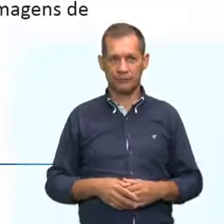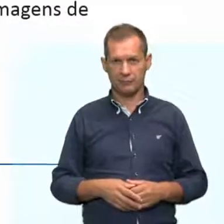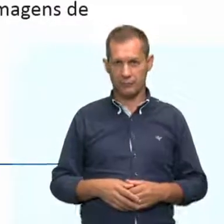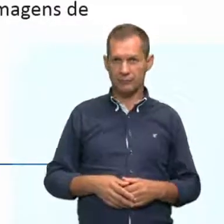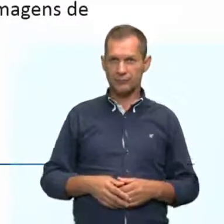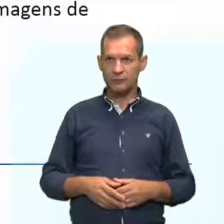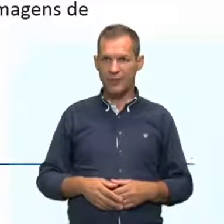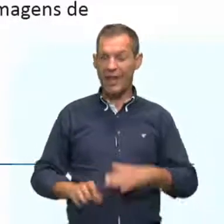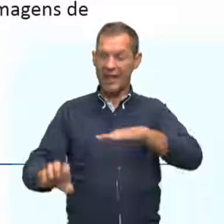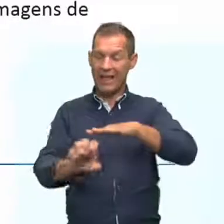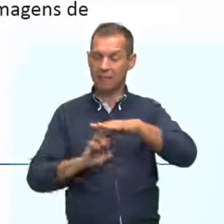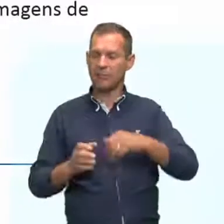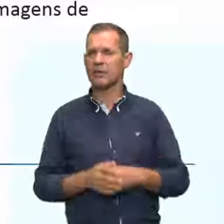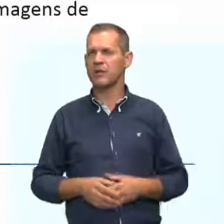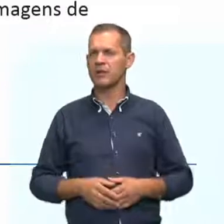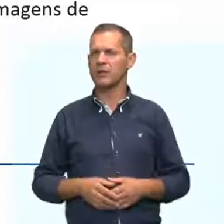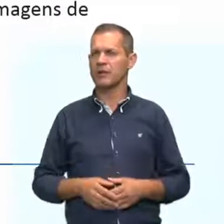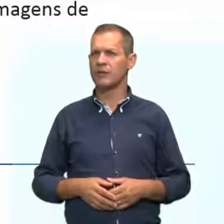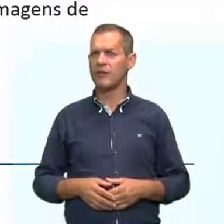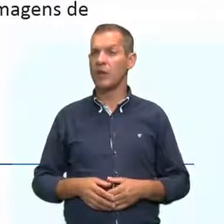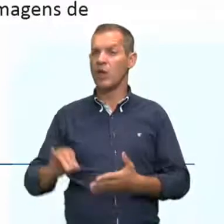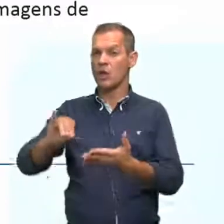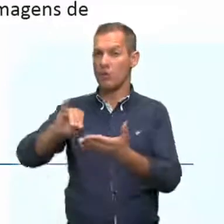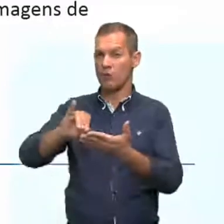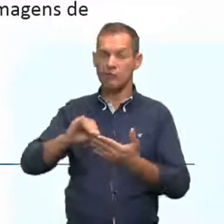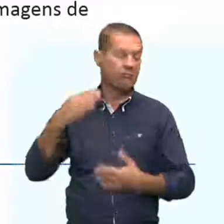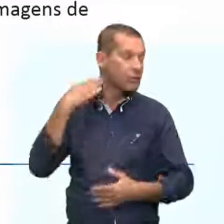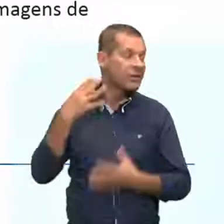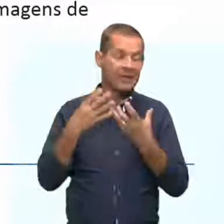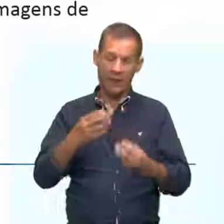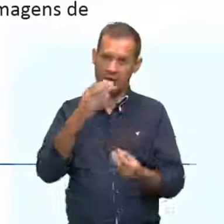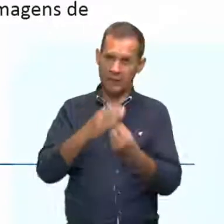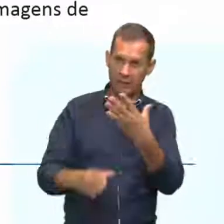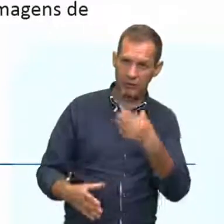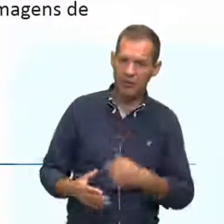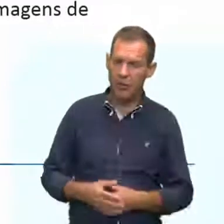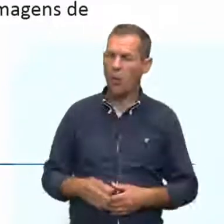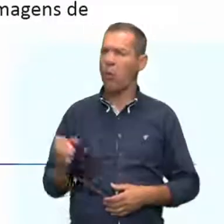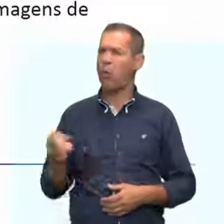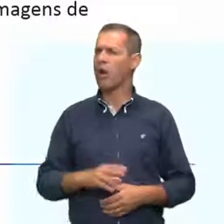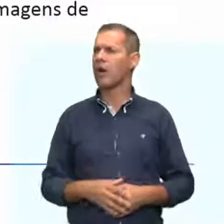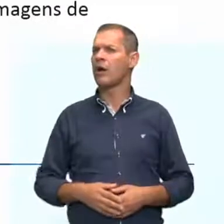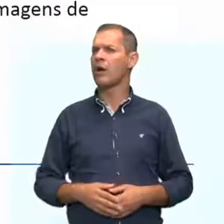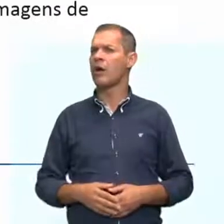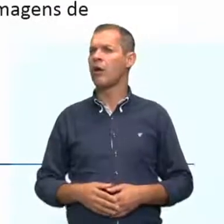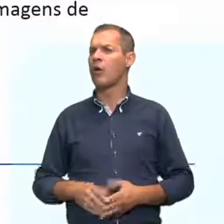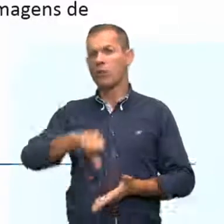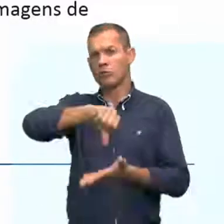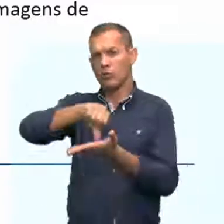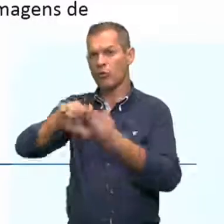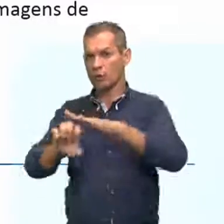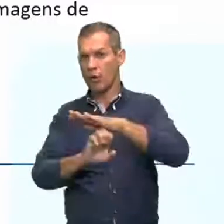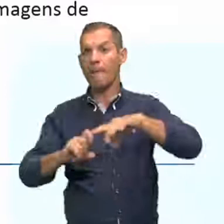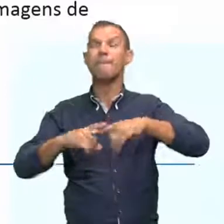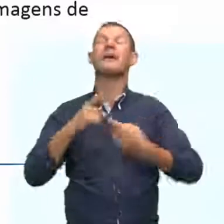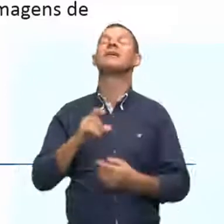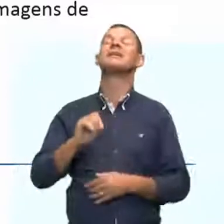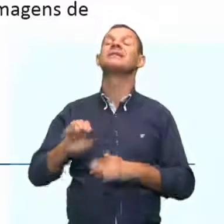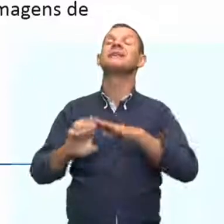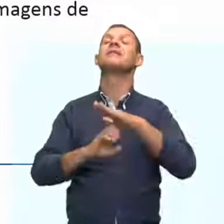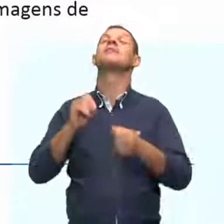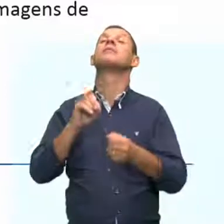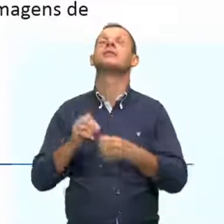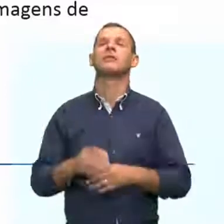O contratante, ele é um investidor que ele deseja criar uma nova unidade da empresa. Mas o que essa